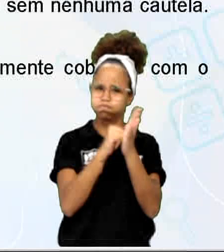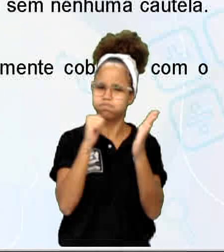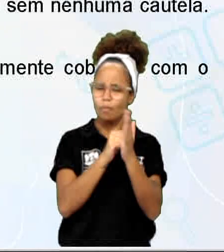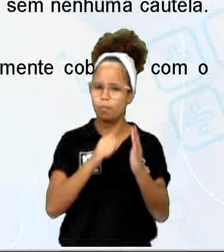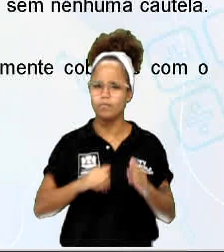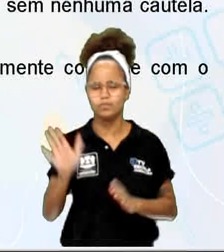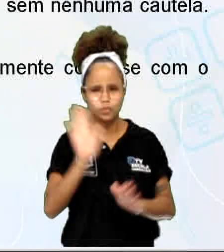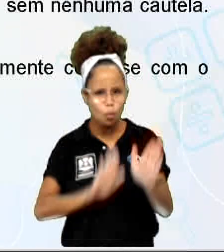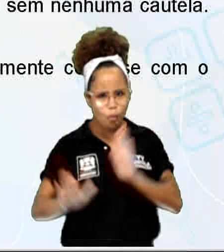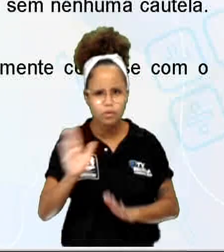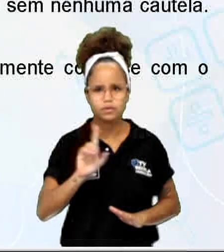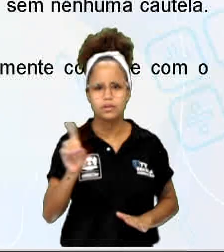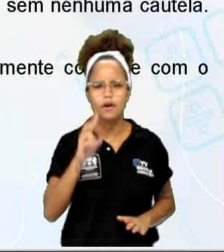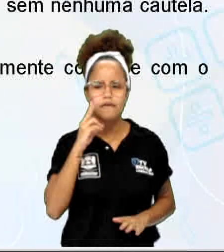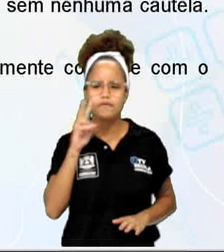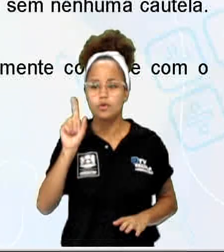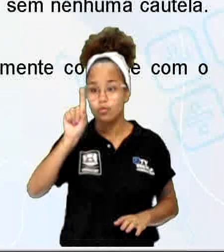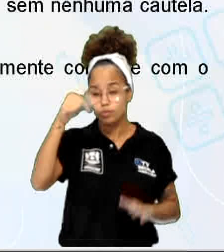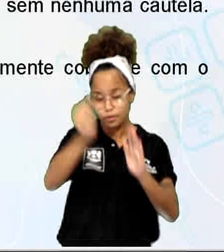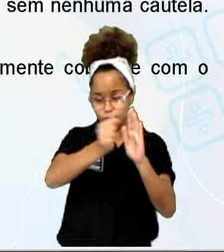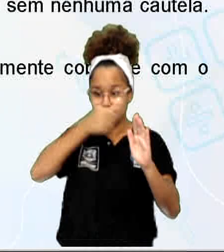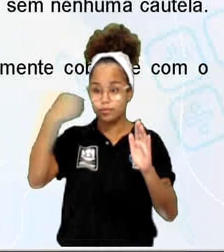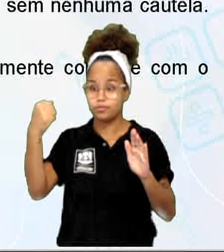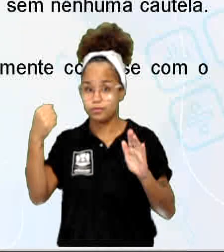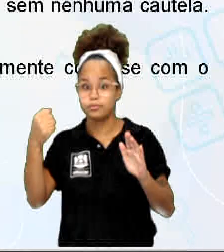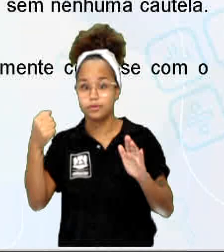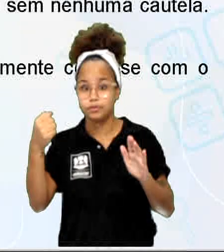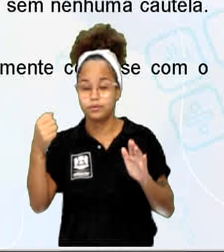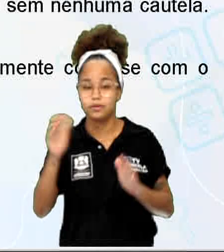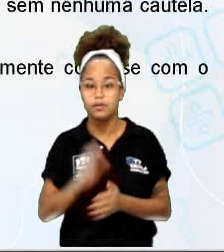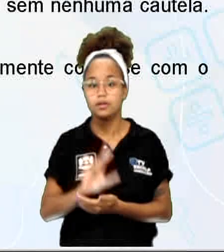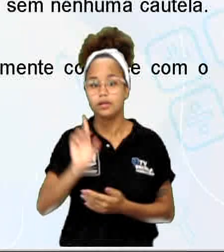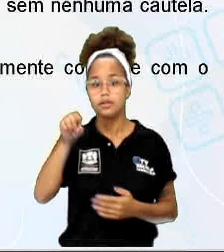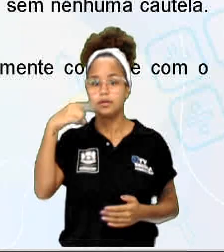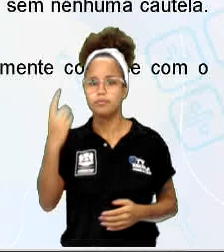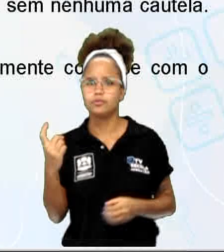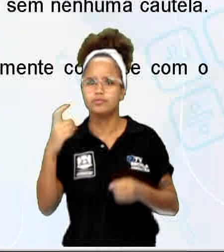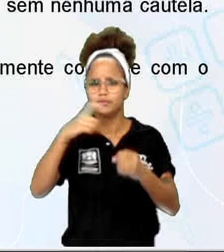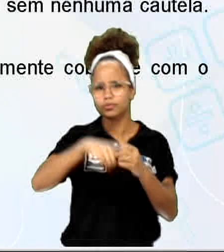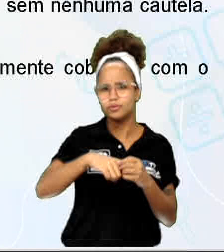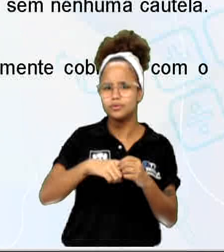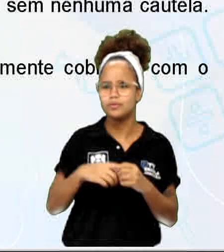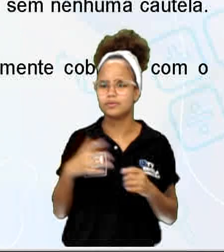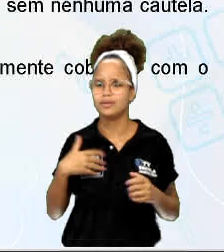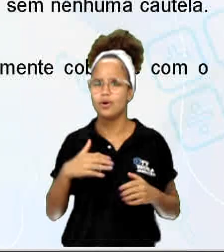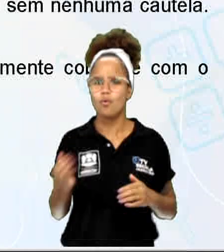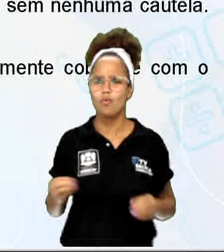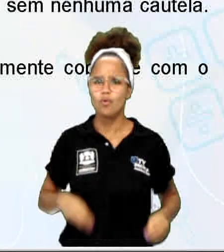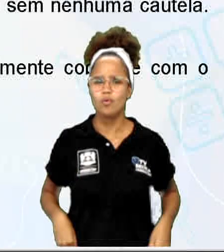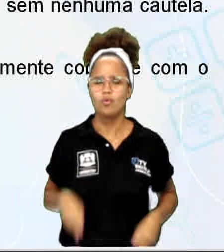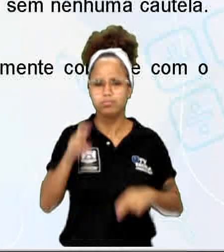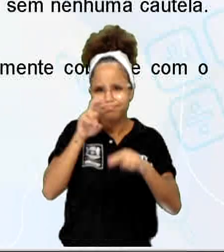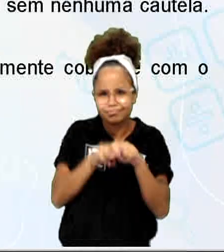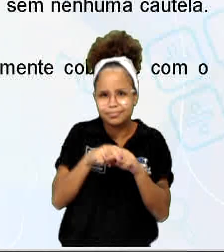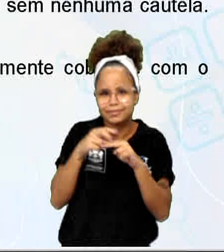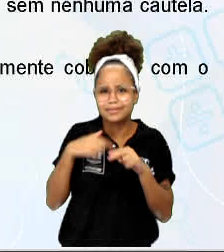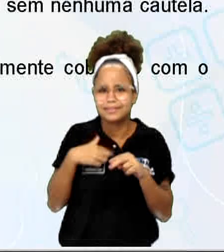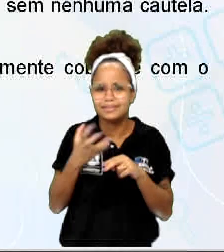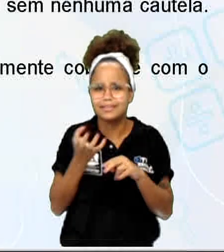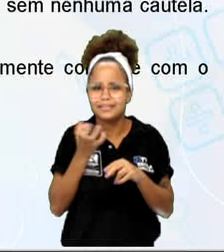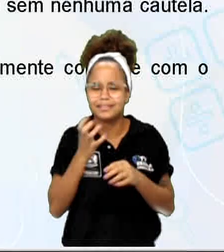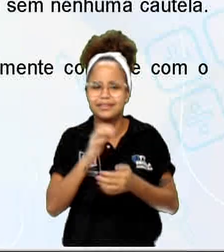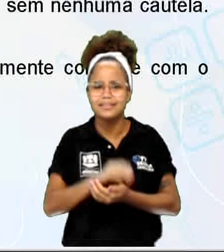cautela. Ouviu que outra porta se abria atrás de si. Voltou-se acuado, apoiando o traseiro no batente e tentando